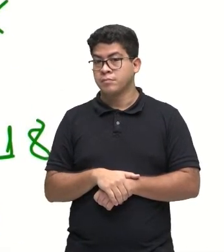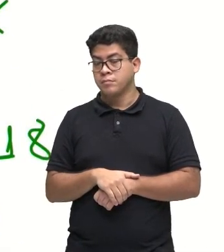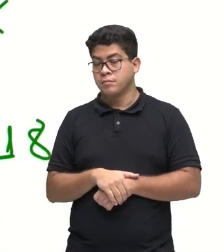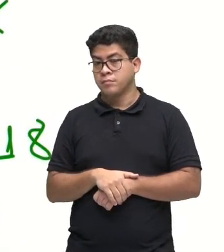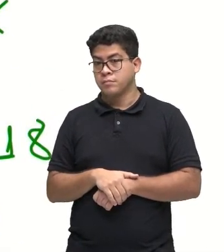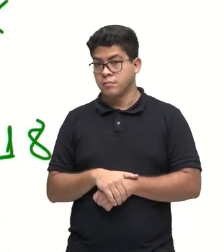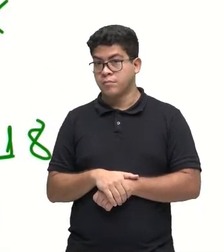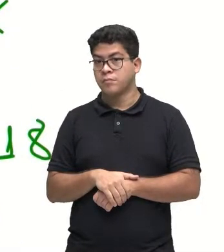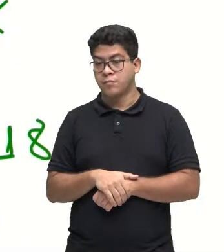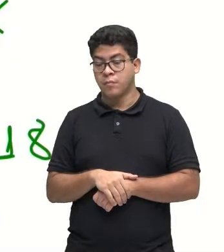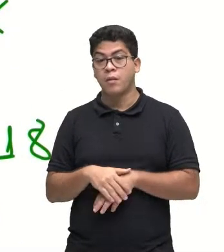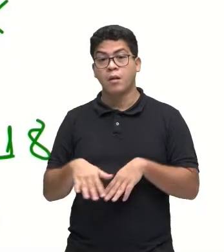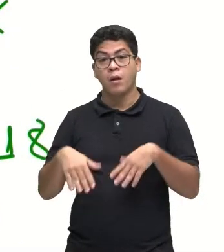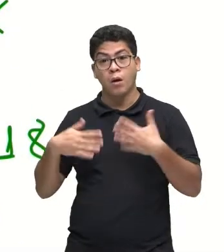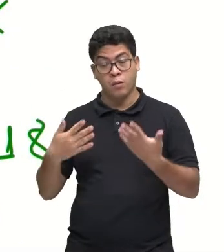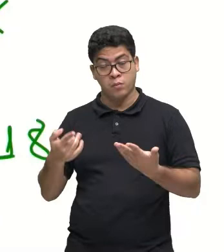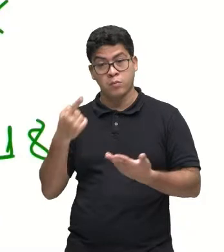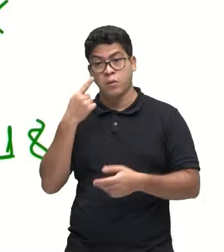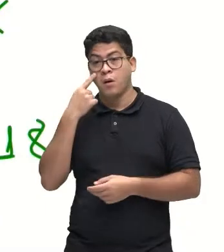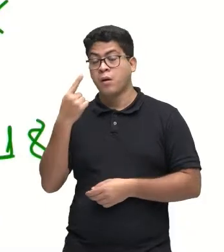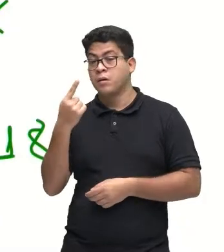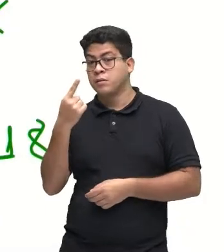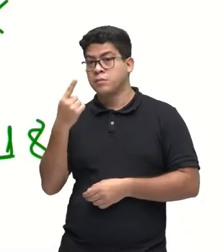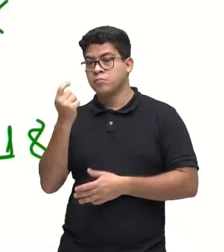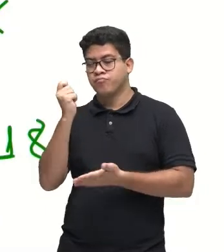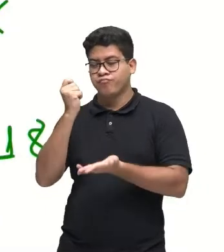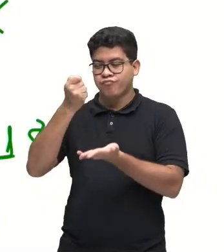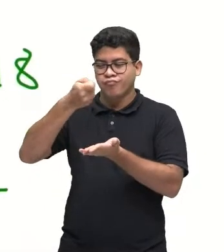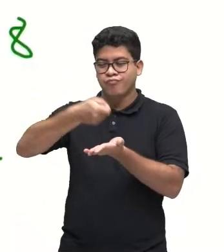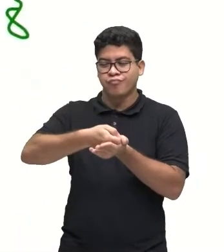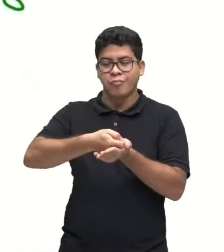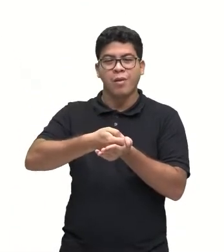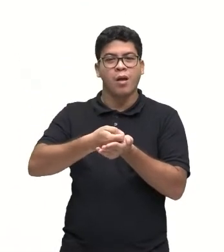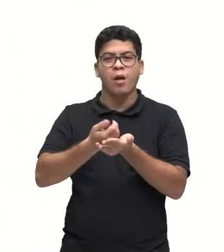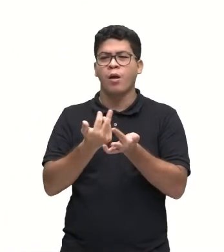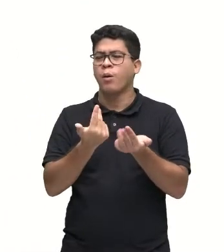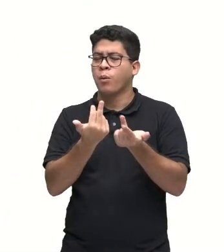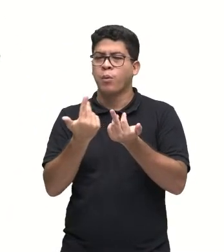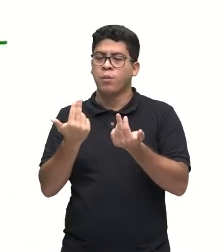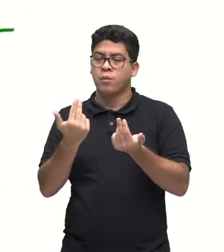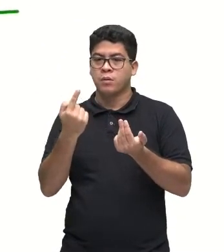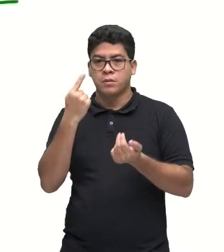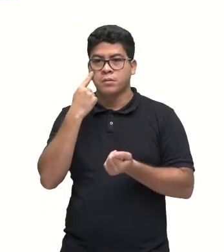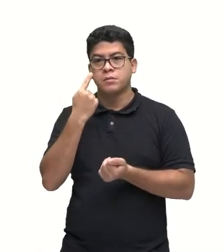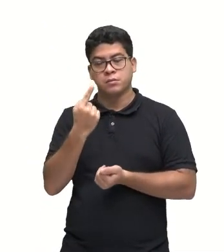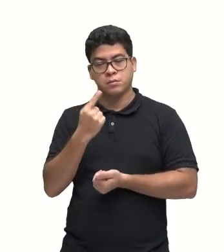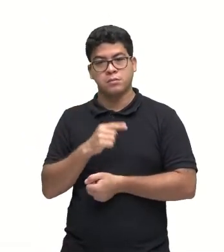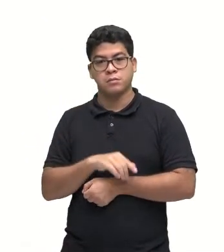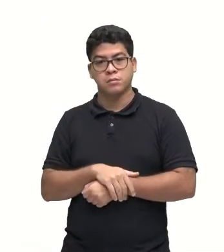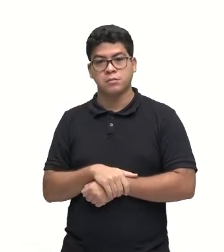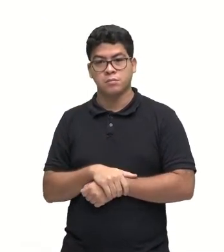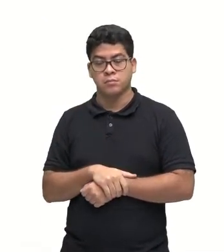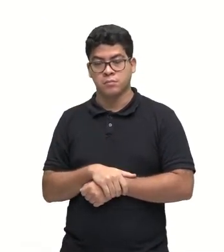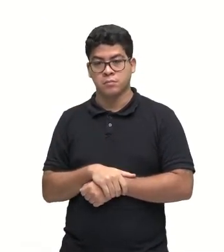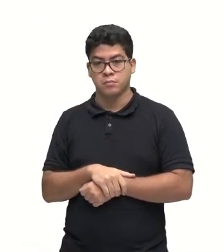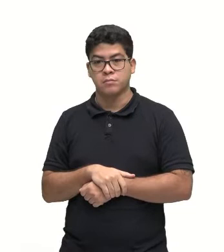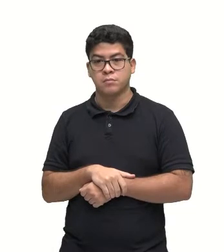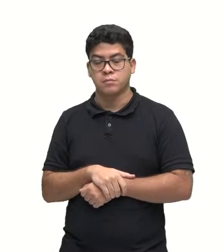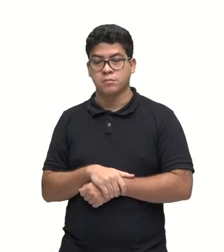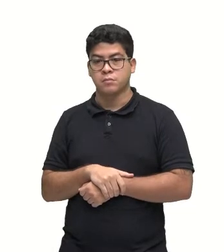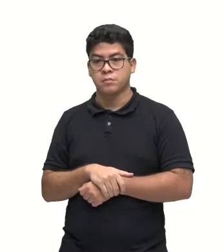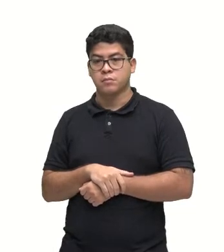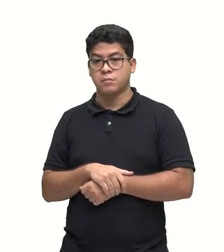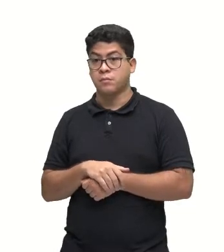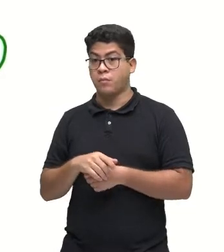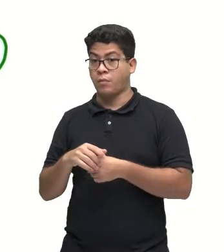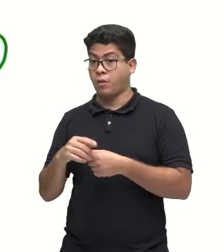Quanto vai gastar a empresa para fornecer esse mesmo café para 150 funcionários durante 100 dias? Então, a